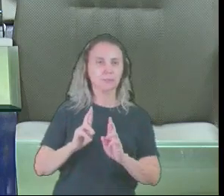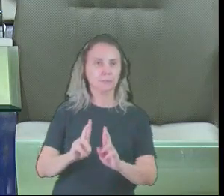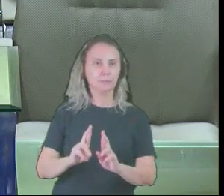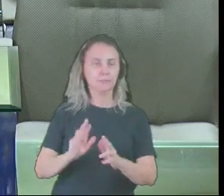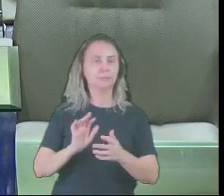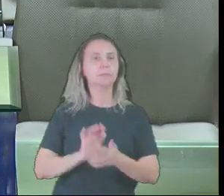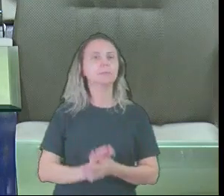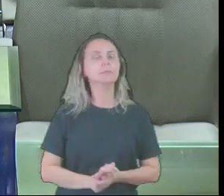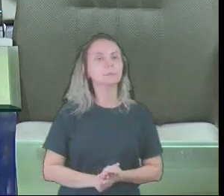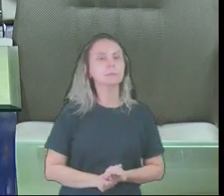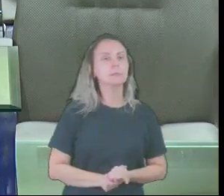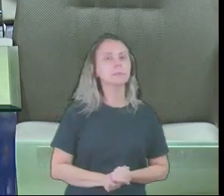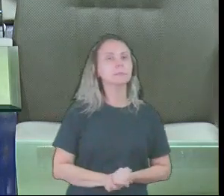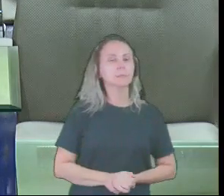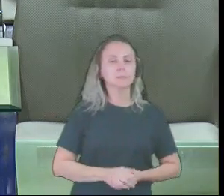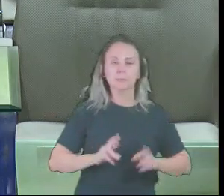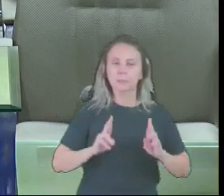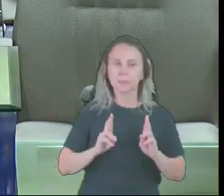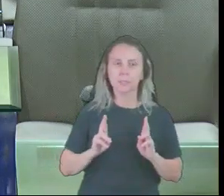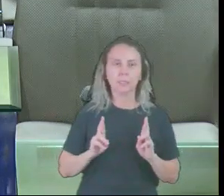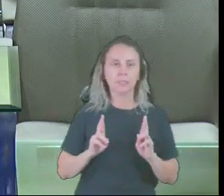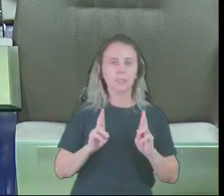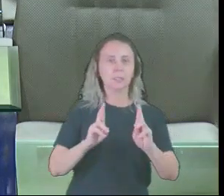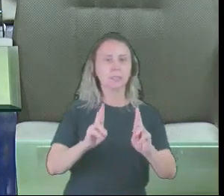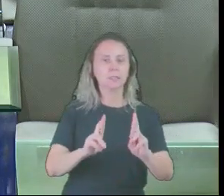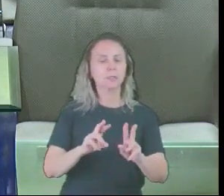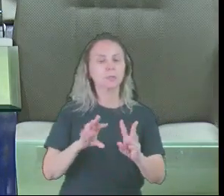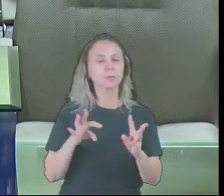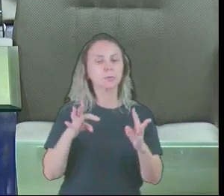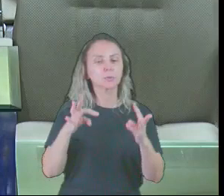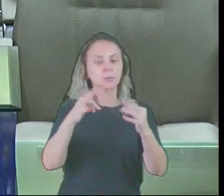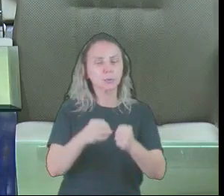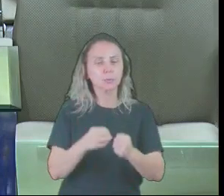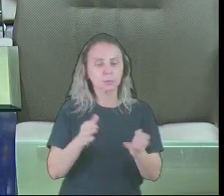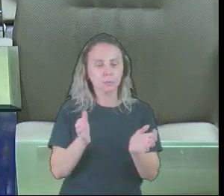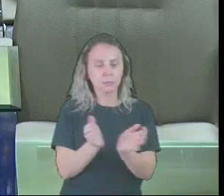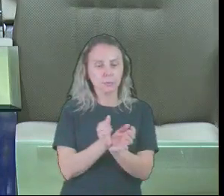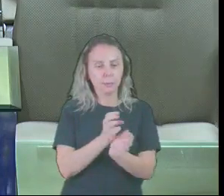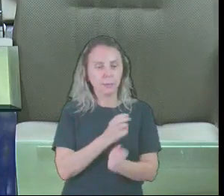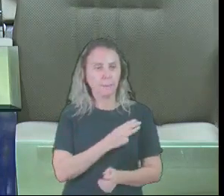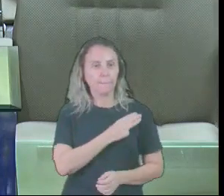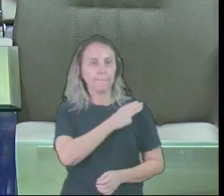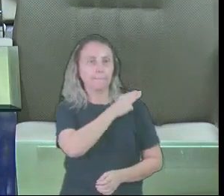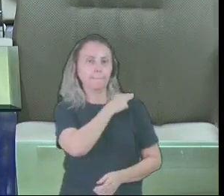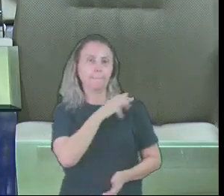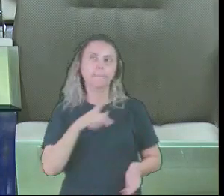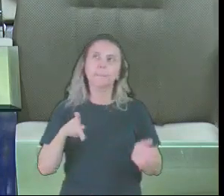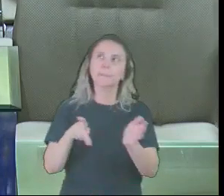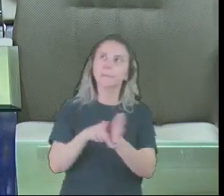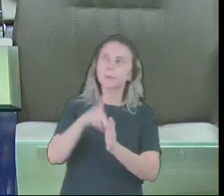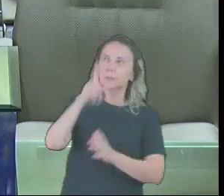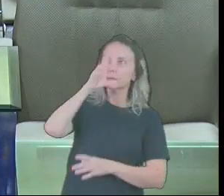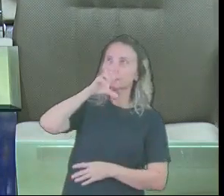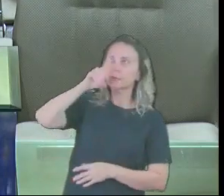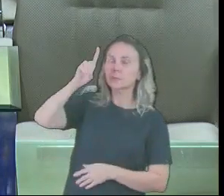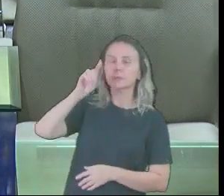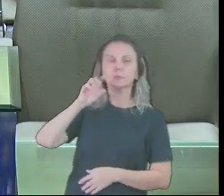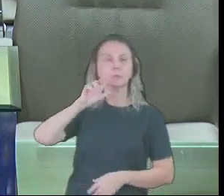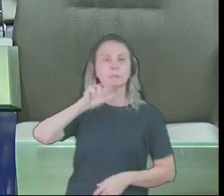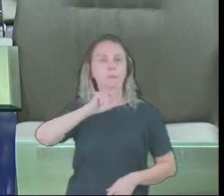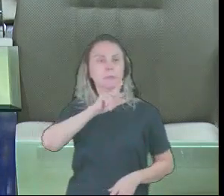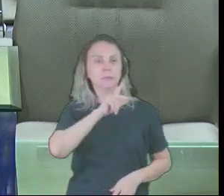a respeito aos ministros de Deus os cabelos capítulo 13